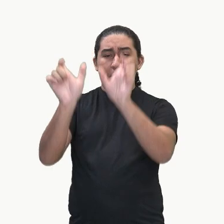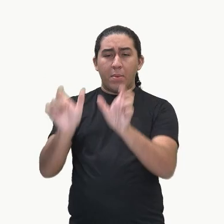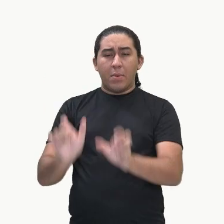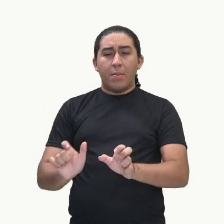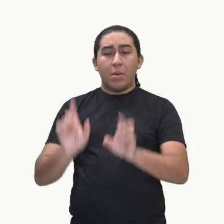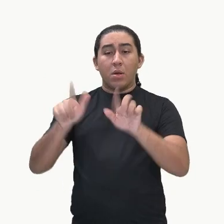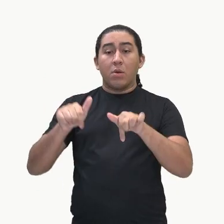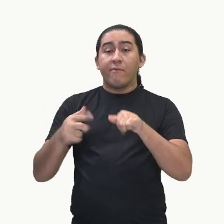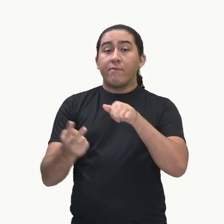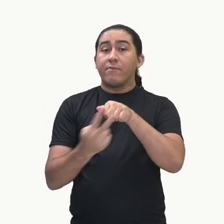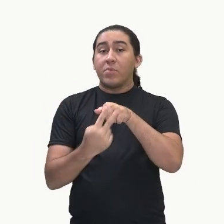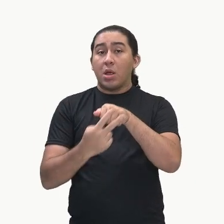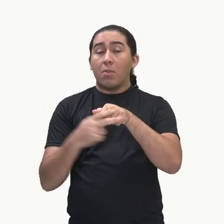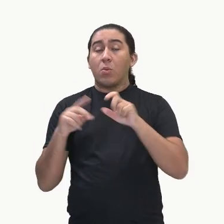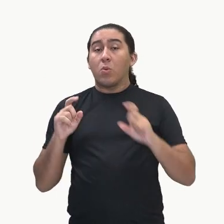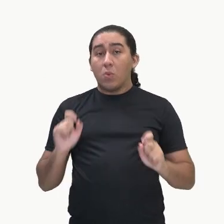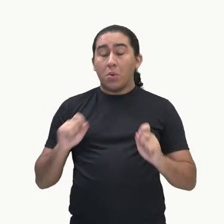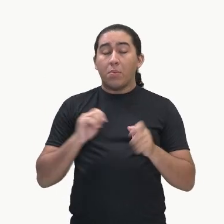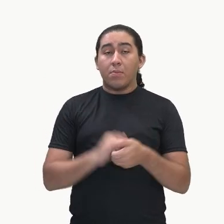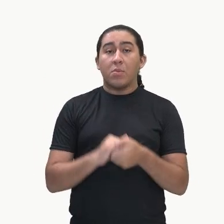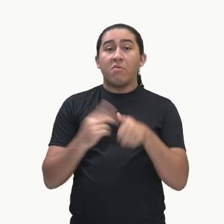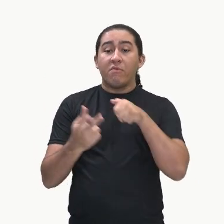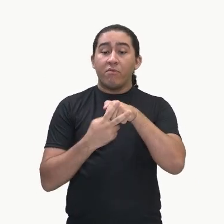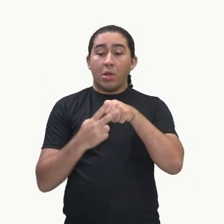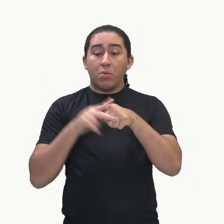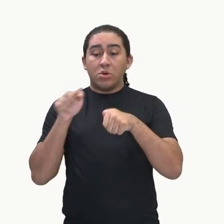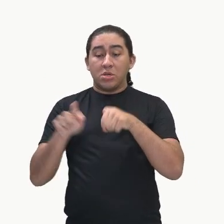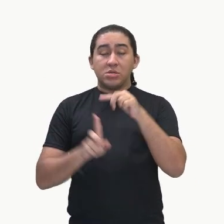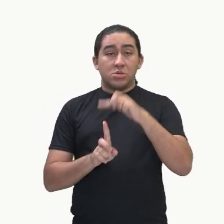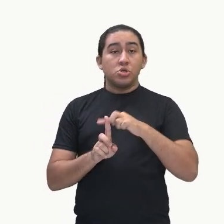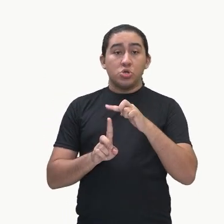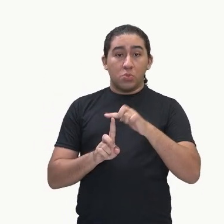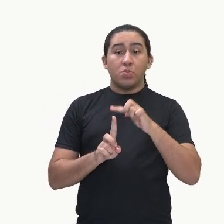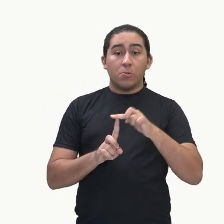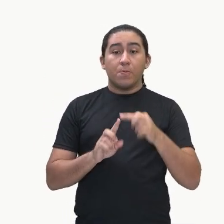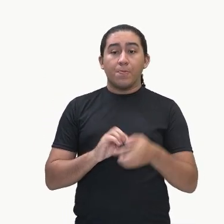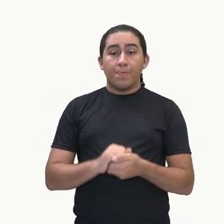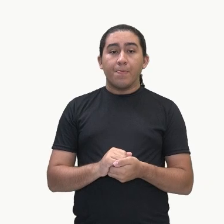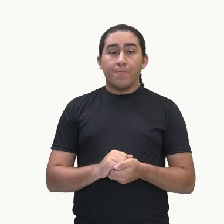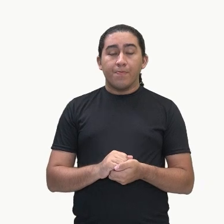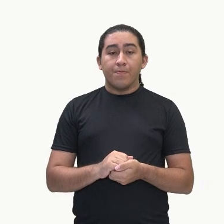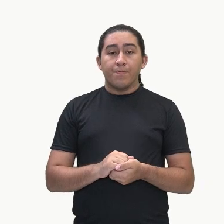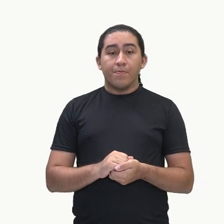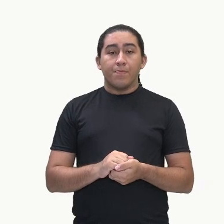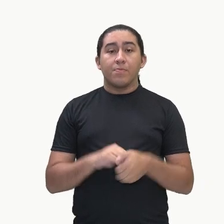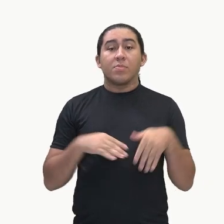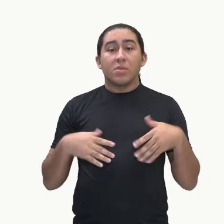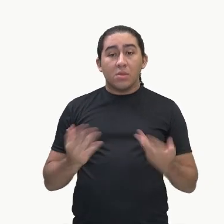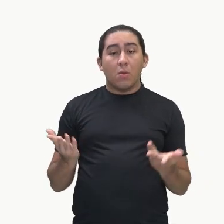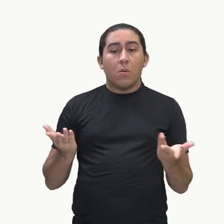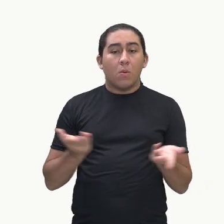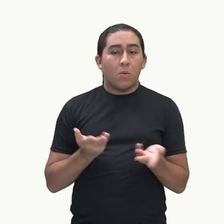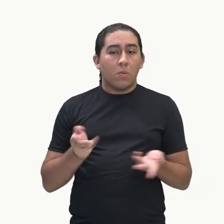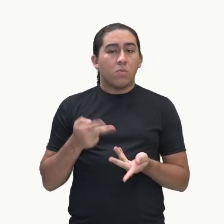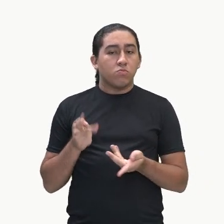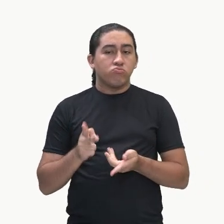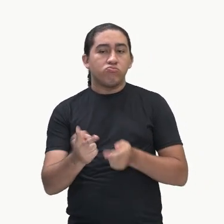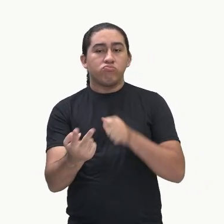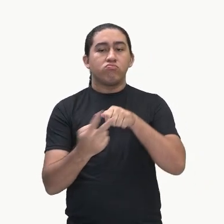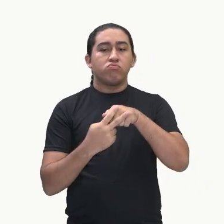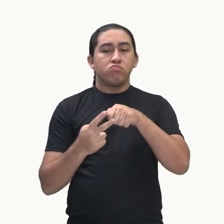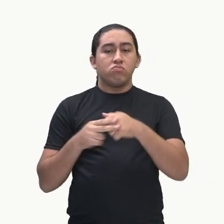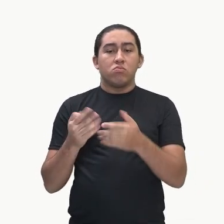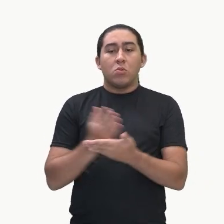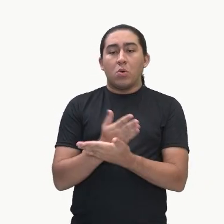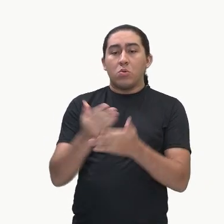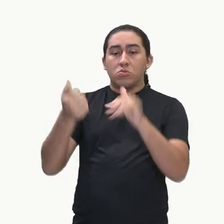os verbos, né? No imperativo. Então, vamos ver aqui alguns verbos, né?